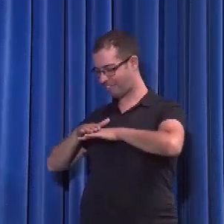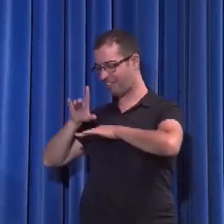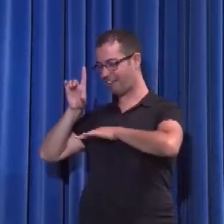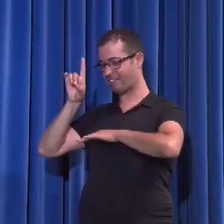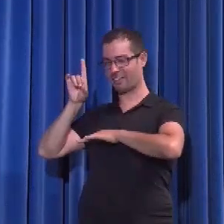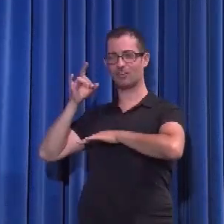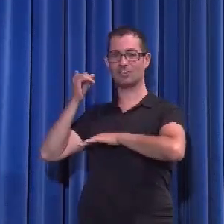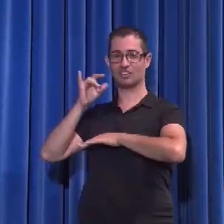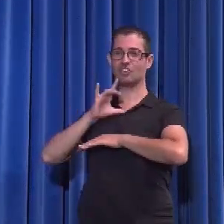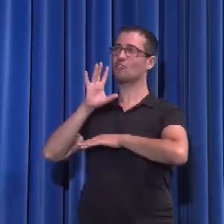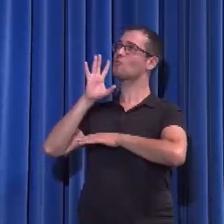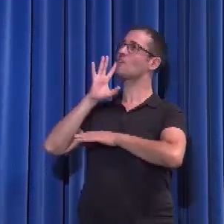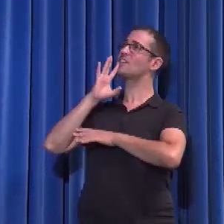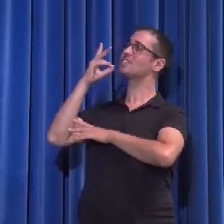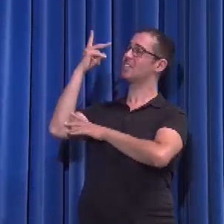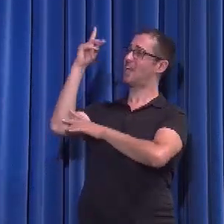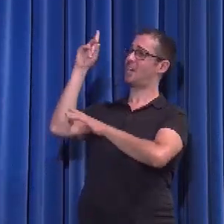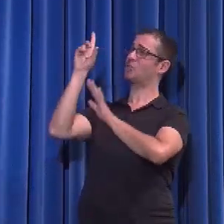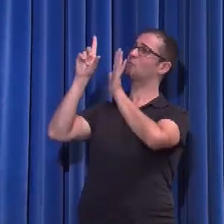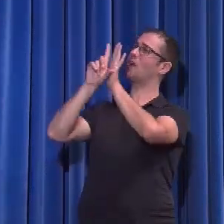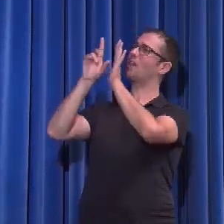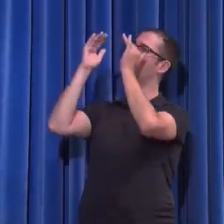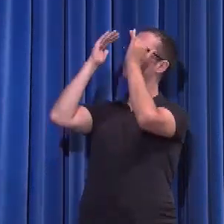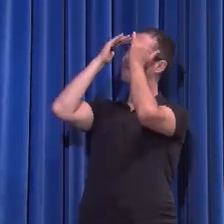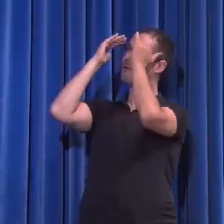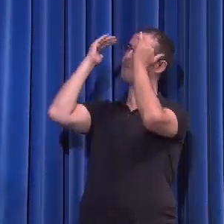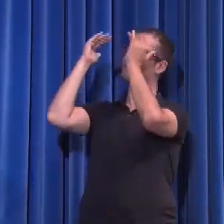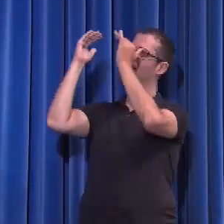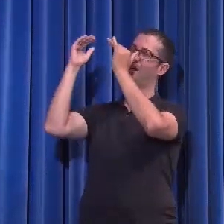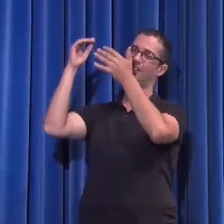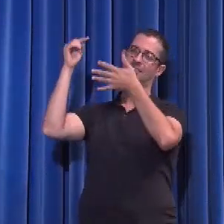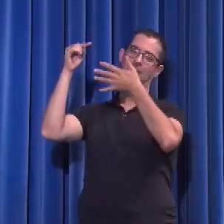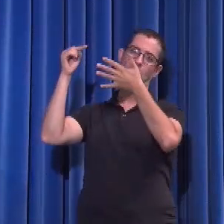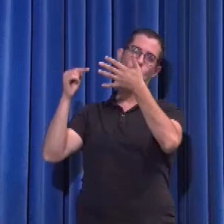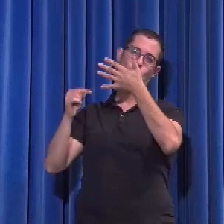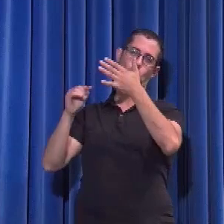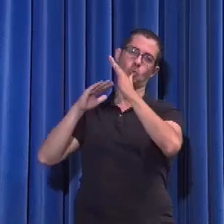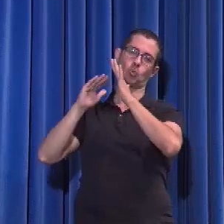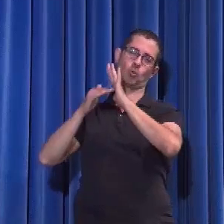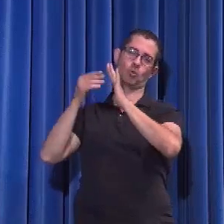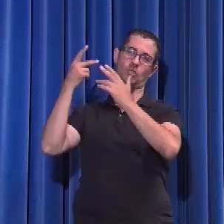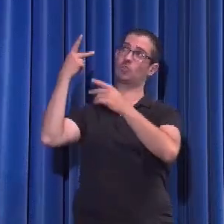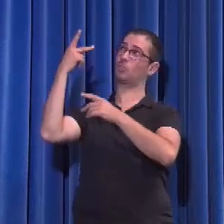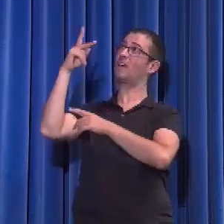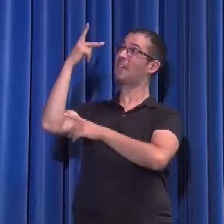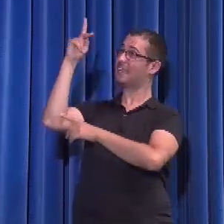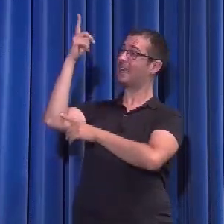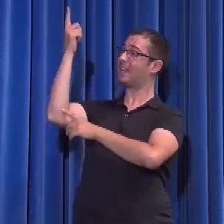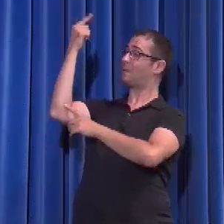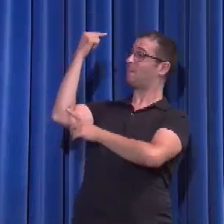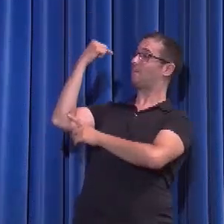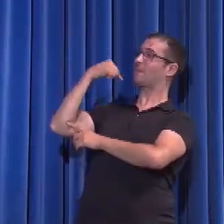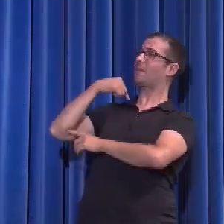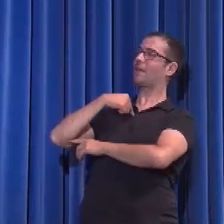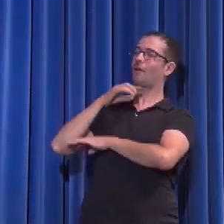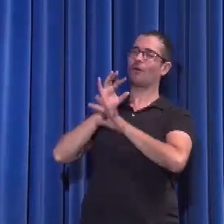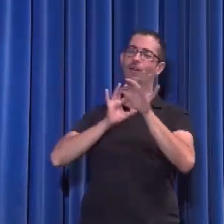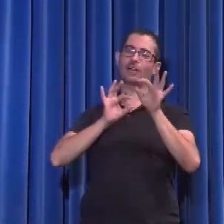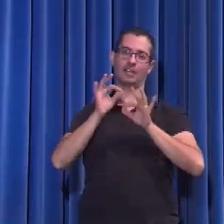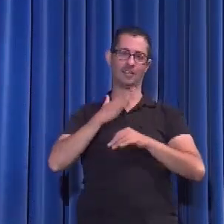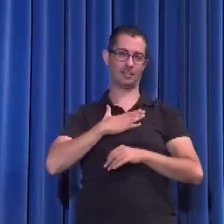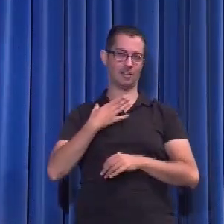seus preceitos e mandamentos regulam todos os pormenores da nossa vida. Um cientista pode